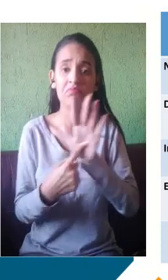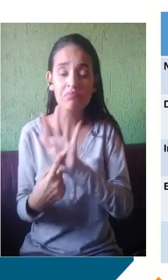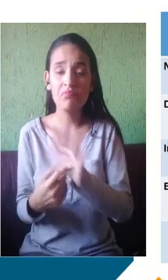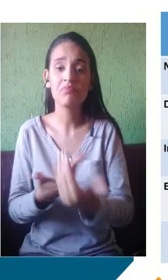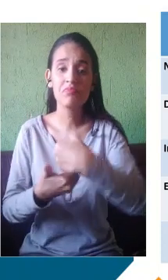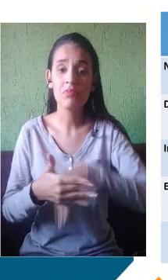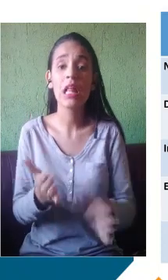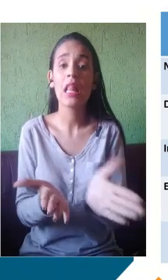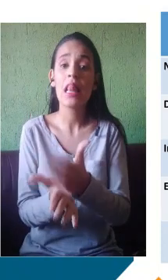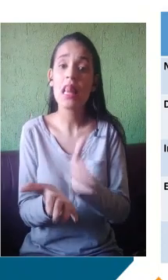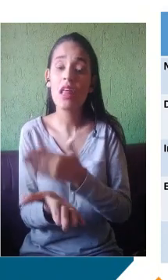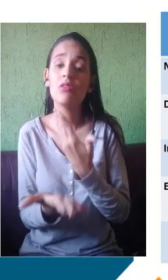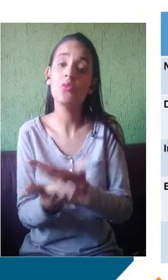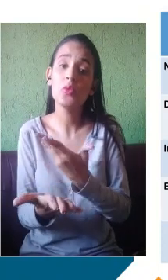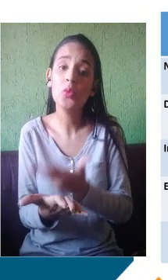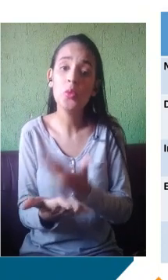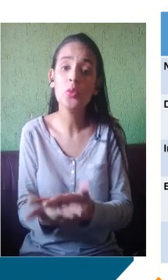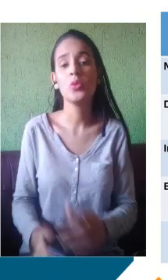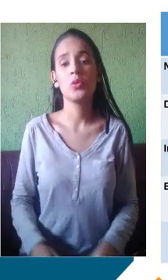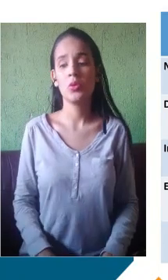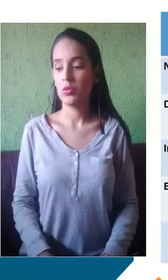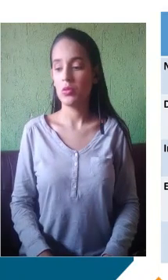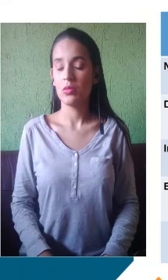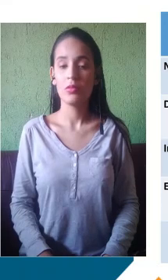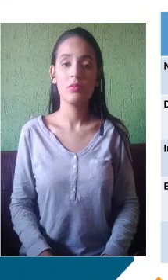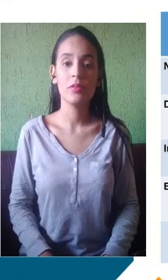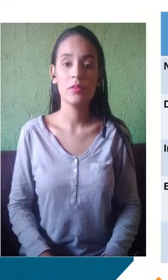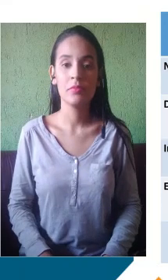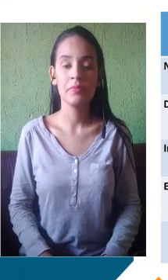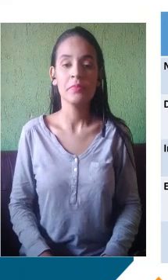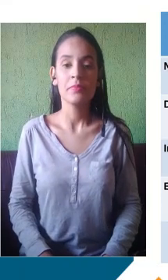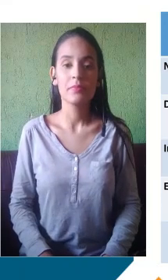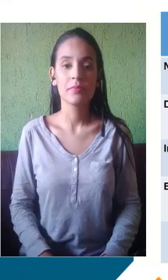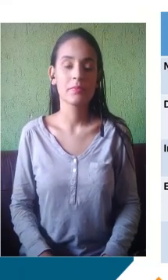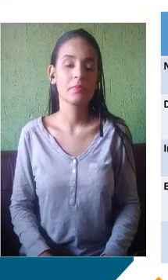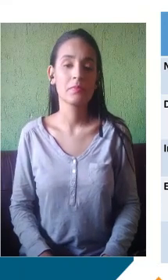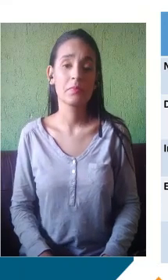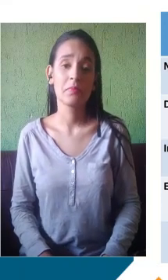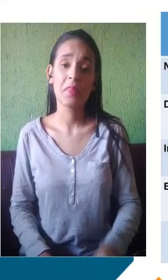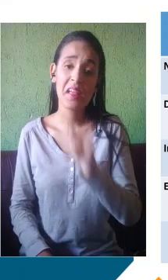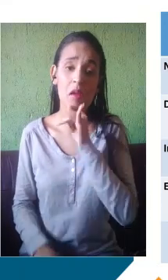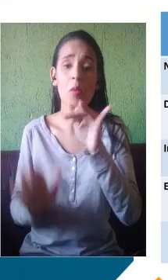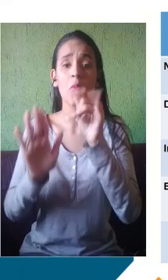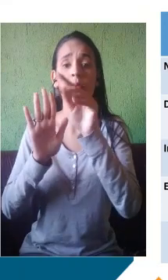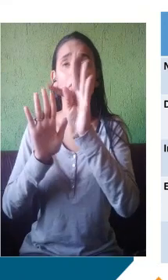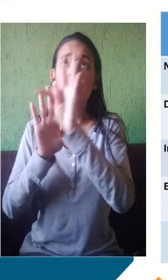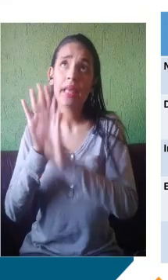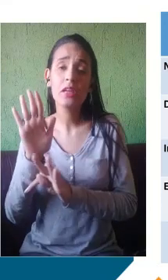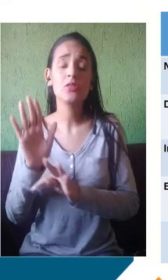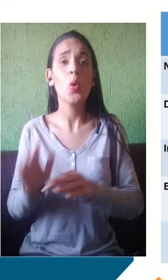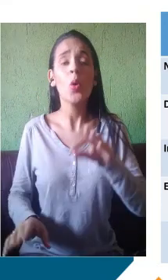exemplo. Suponhamos que o texto comece assim: o que foi a Guerra Fria? O que é a água? Não, geralmente esses